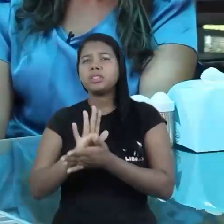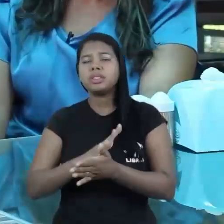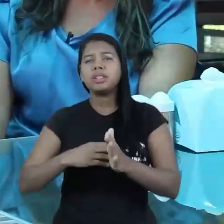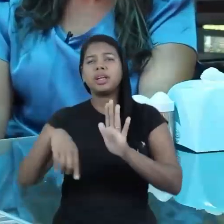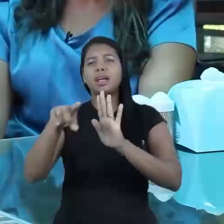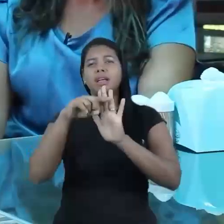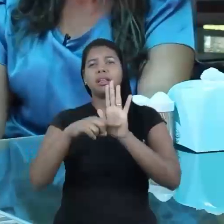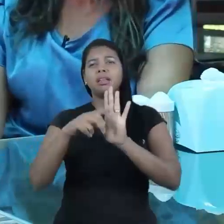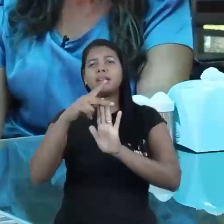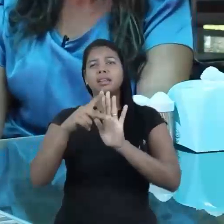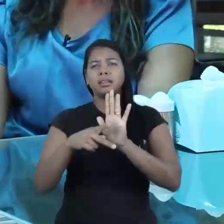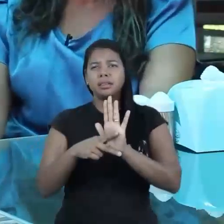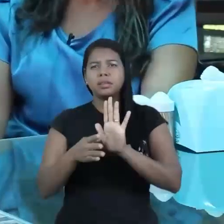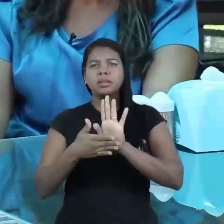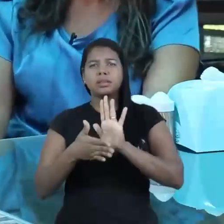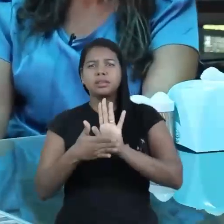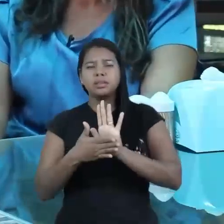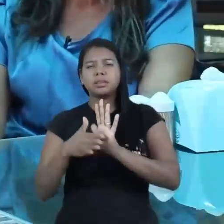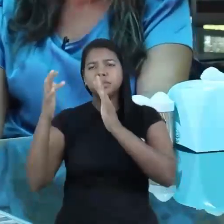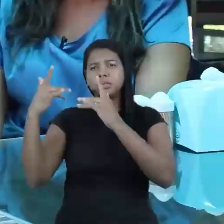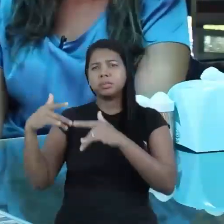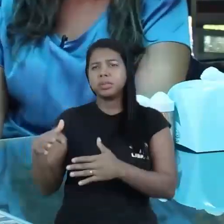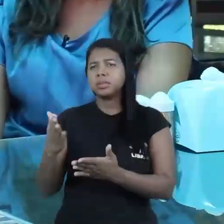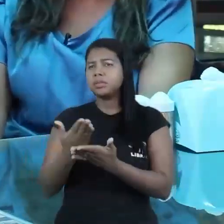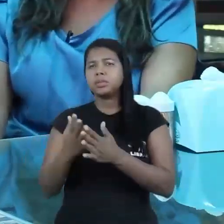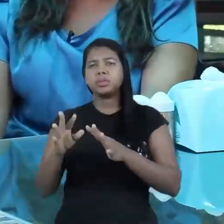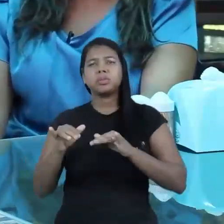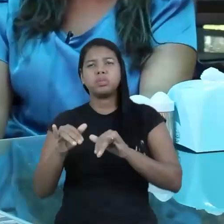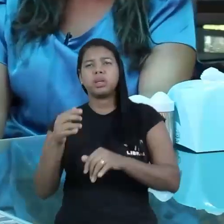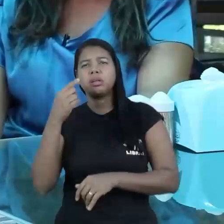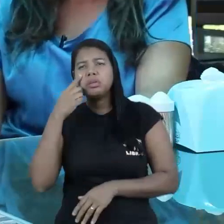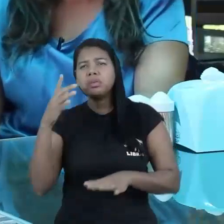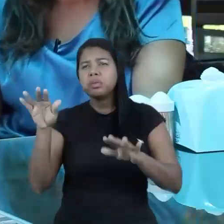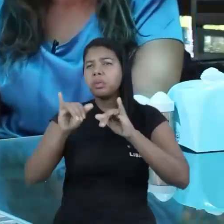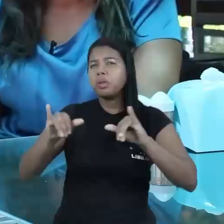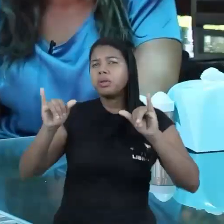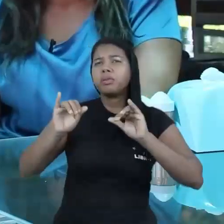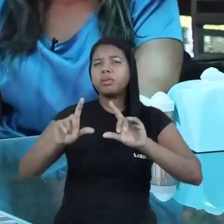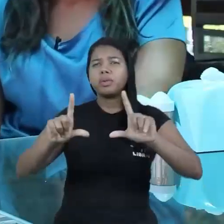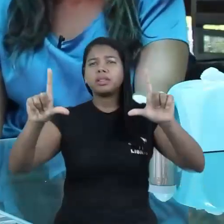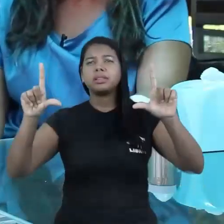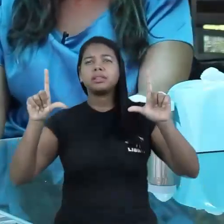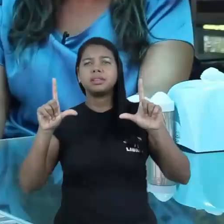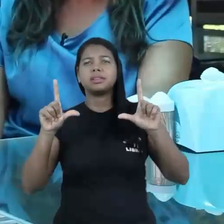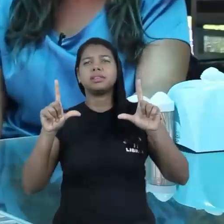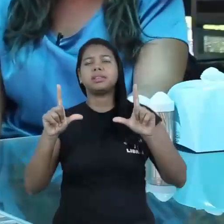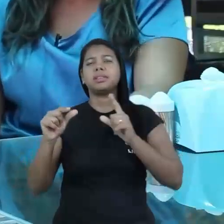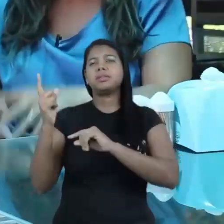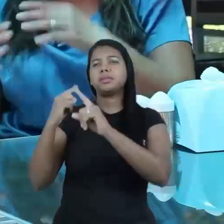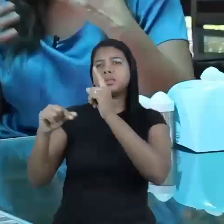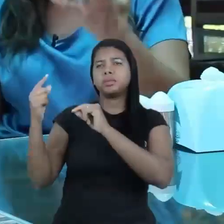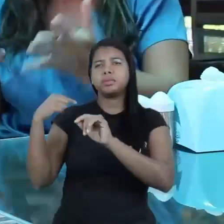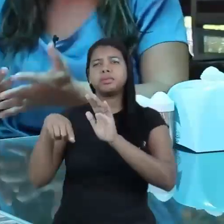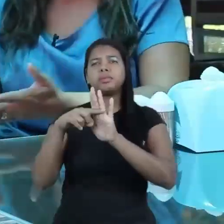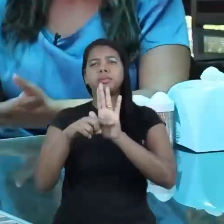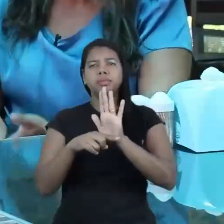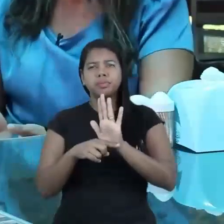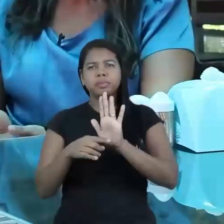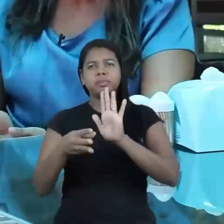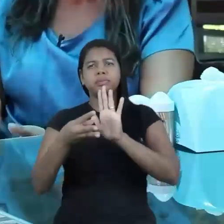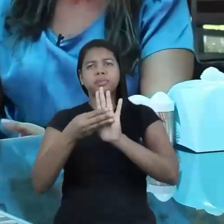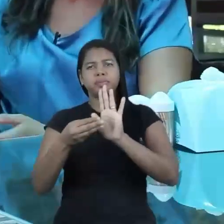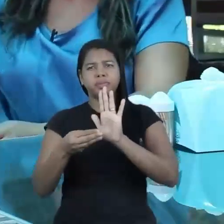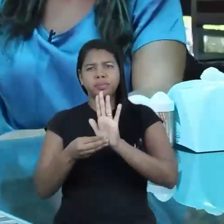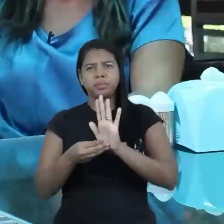sabia o caminho, né? Não estudou o mercado, né? Não usou o marketing, não fez um planejamento financeiro, que isso tudo está correlacionado ao